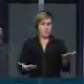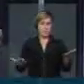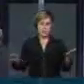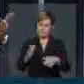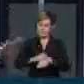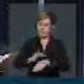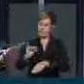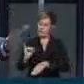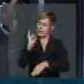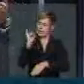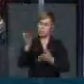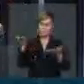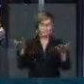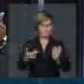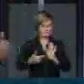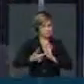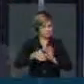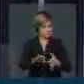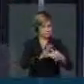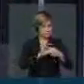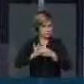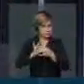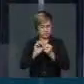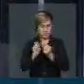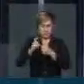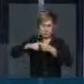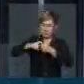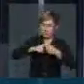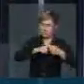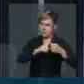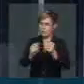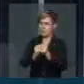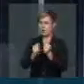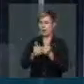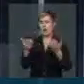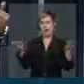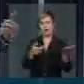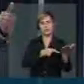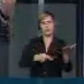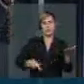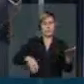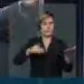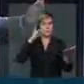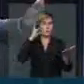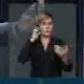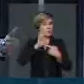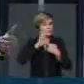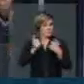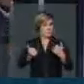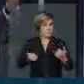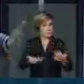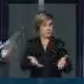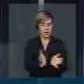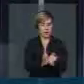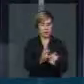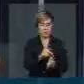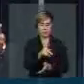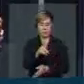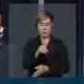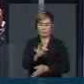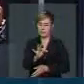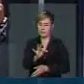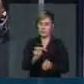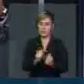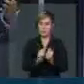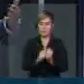esse gesto de aliança e esse gesto que hoje a presidente Dilma dá ao PDT, ao presidente do